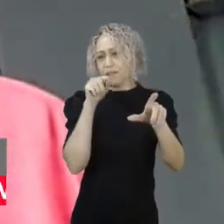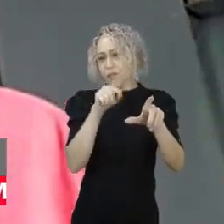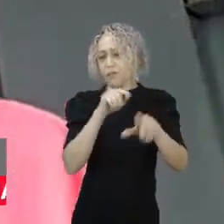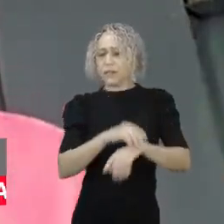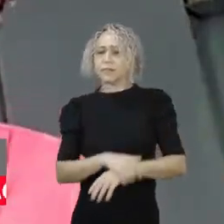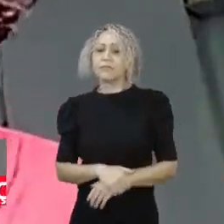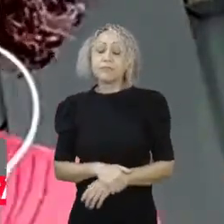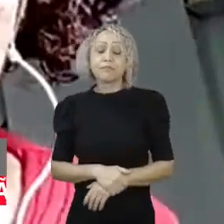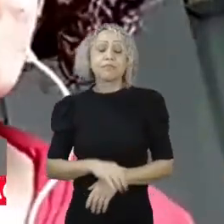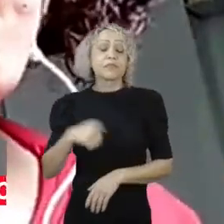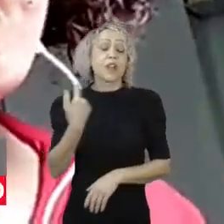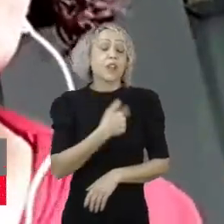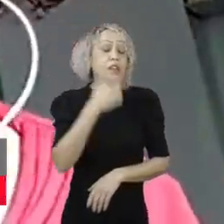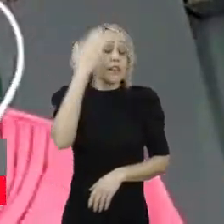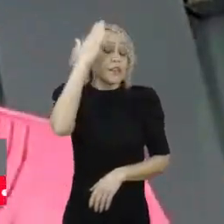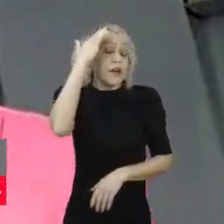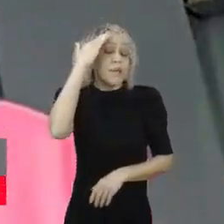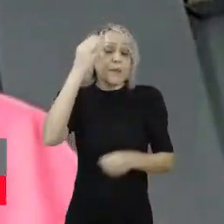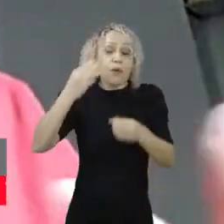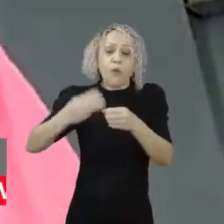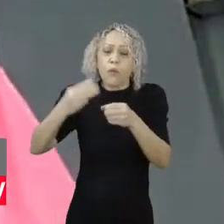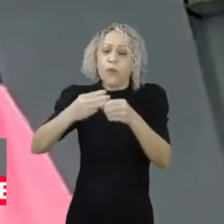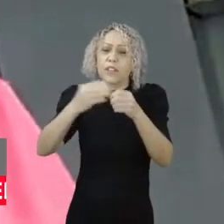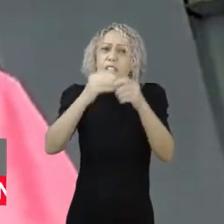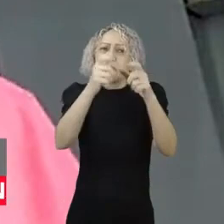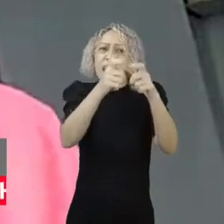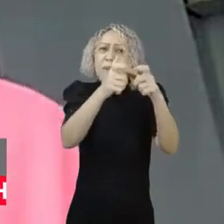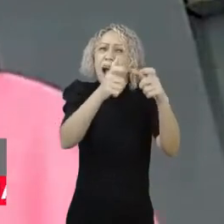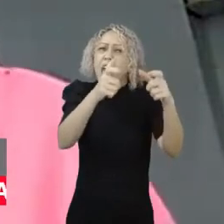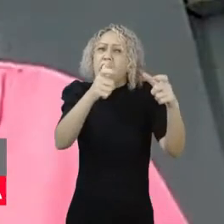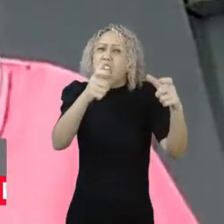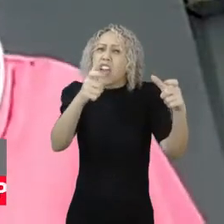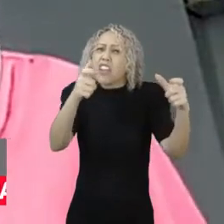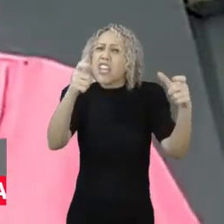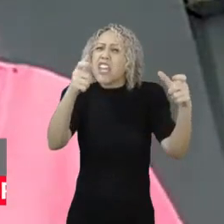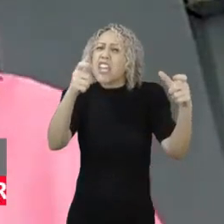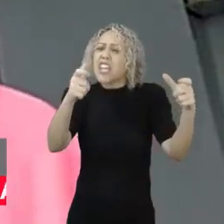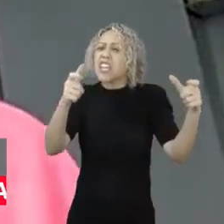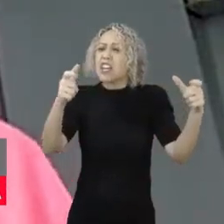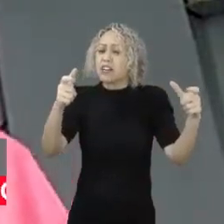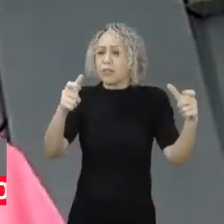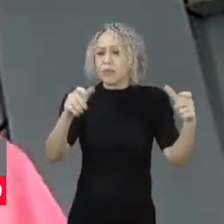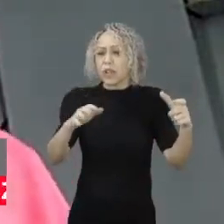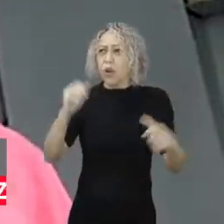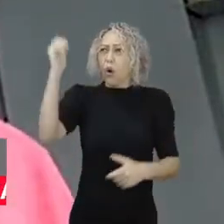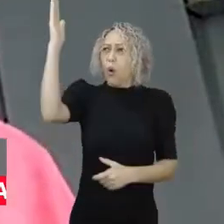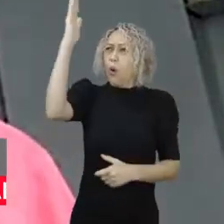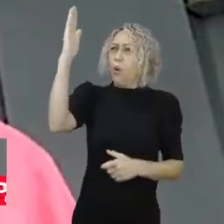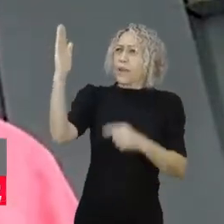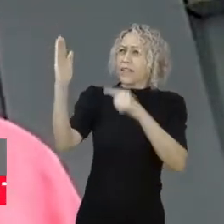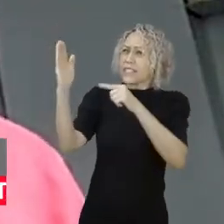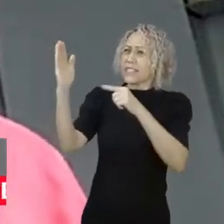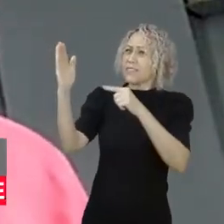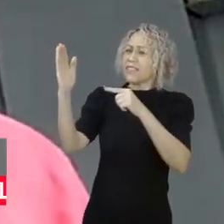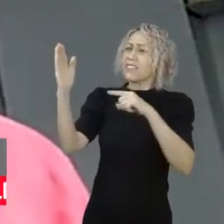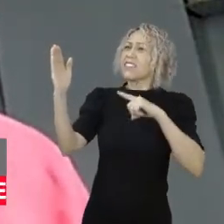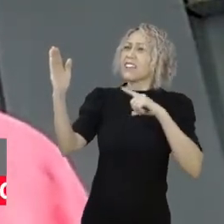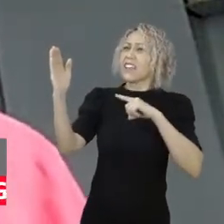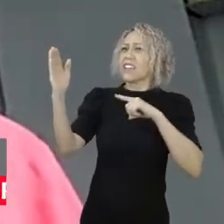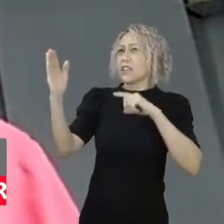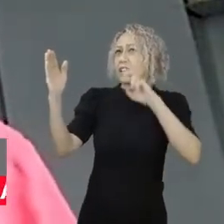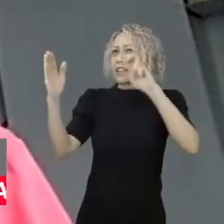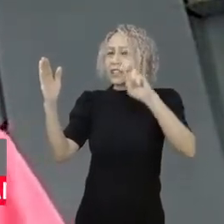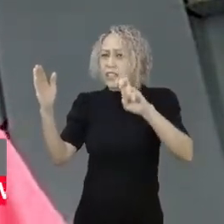maioria dos municípios, que são os pequenos municípios, a maioria do Brasil é composta de pequenos municípios, dos